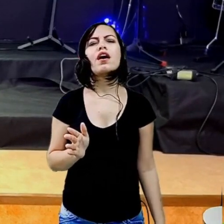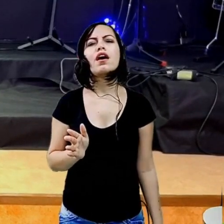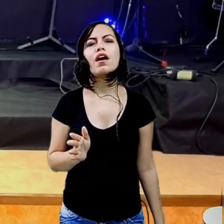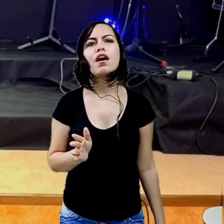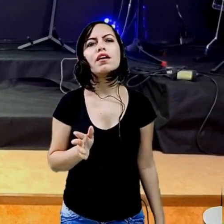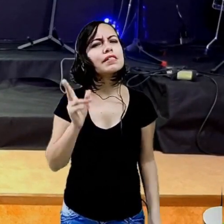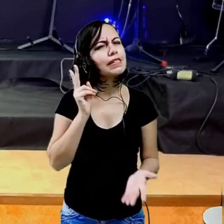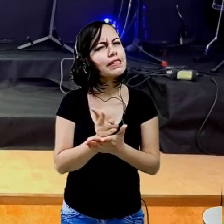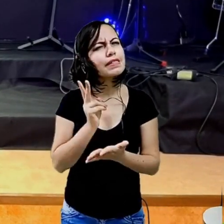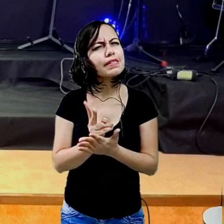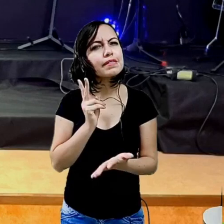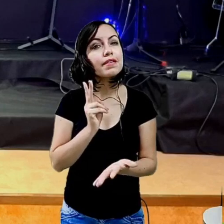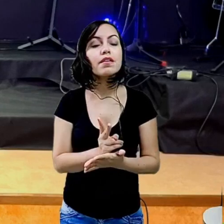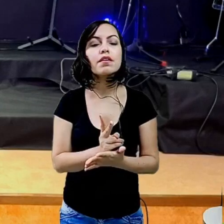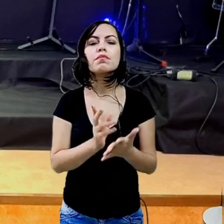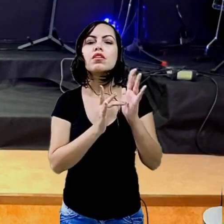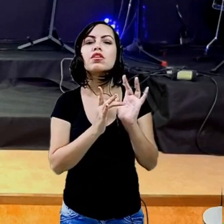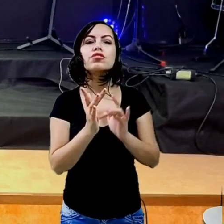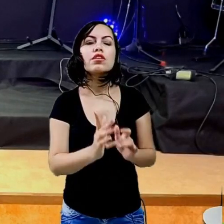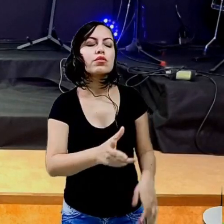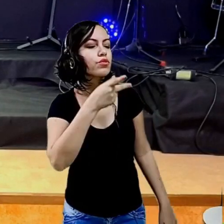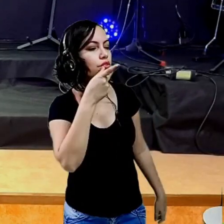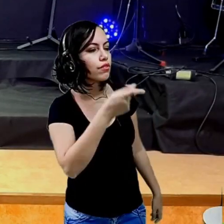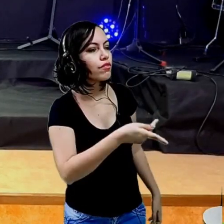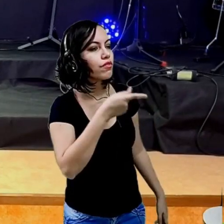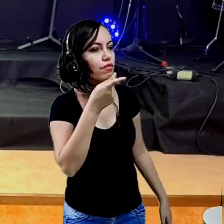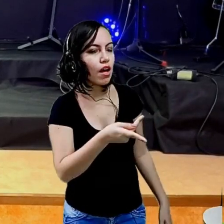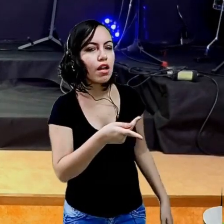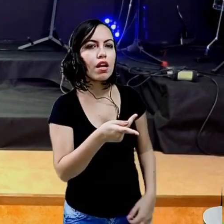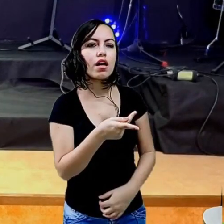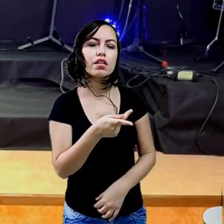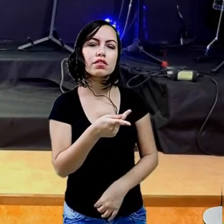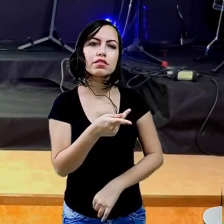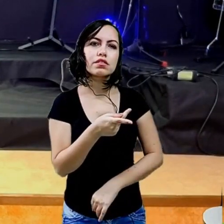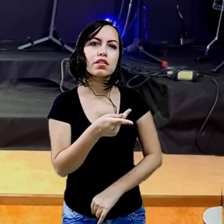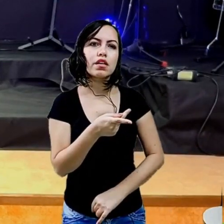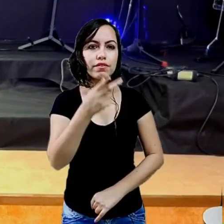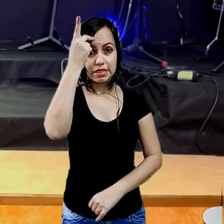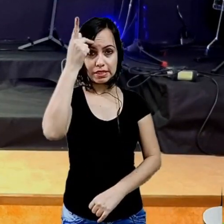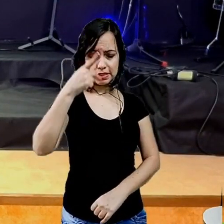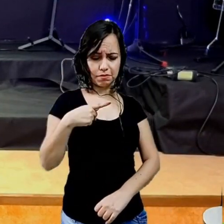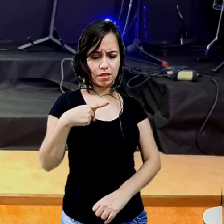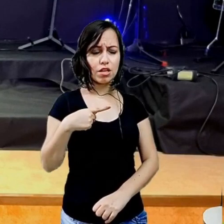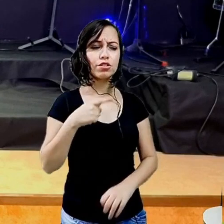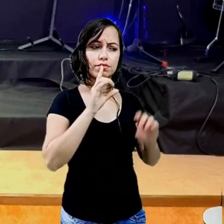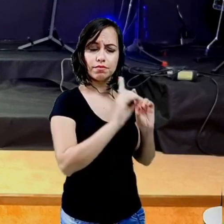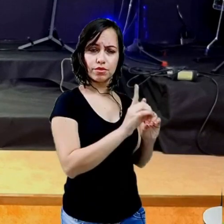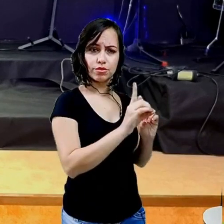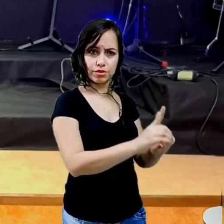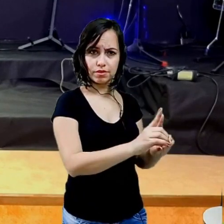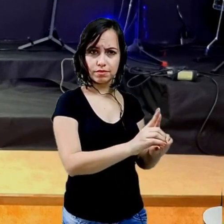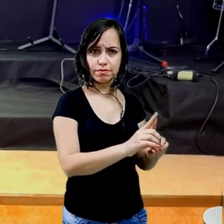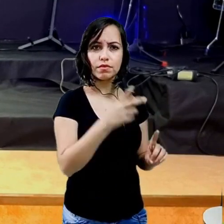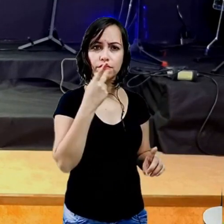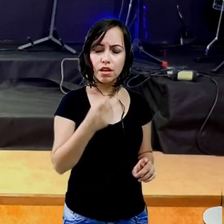sempre, constantemente, ele falava, né, de si próprio para os discípulos. Como eu falei no